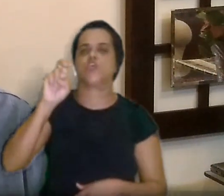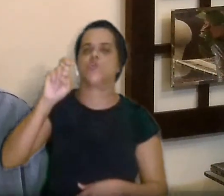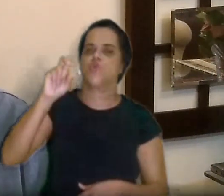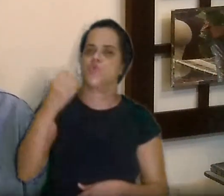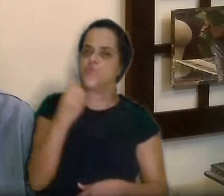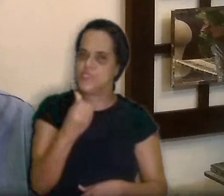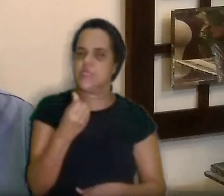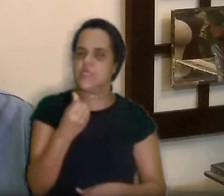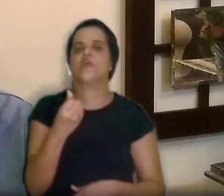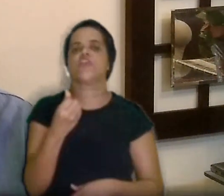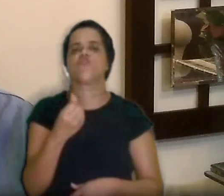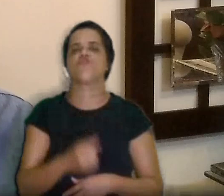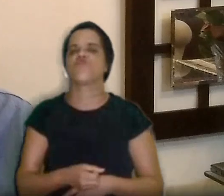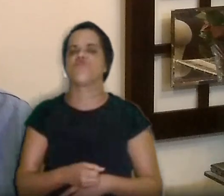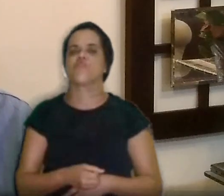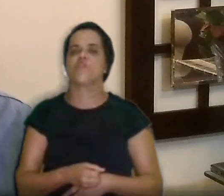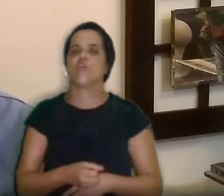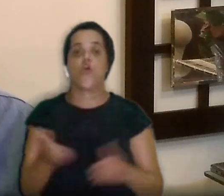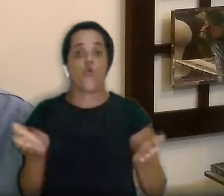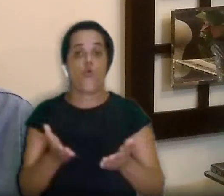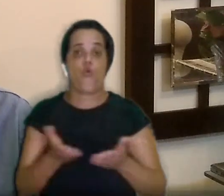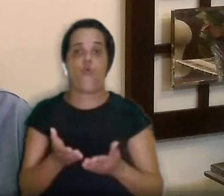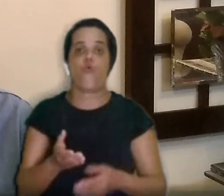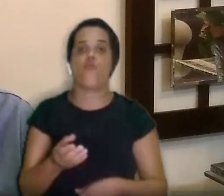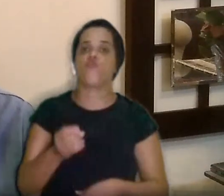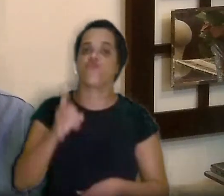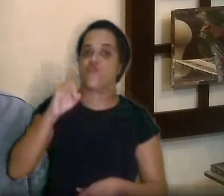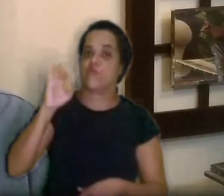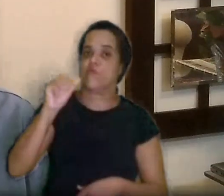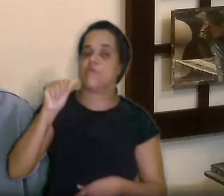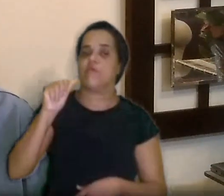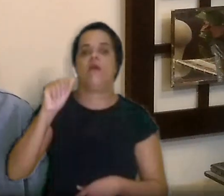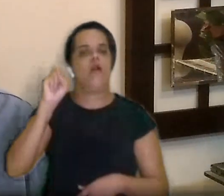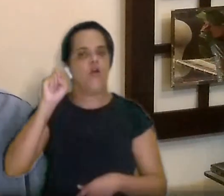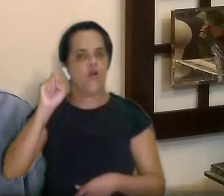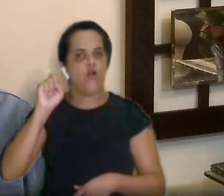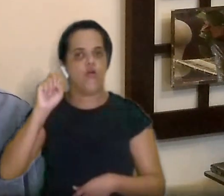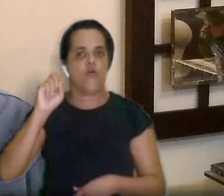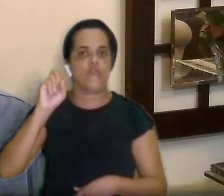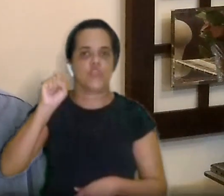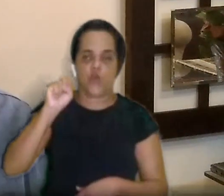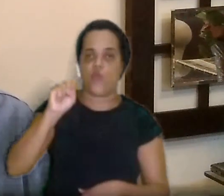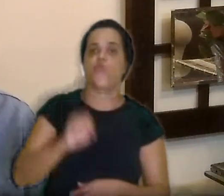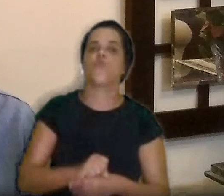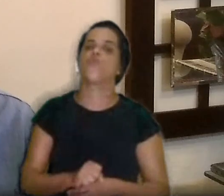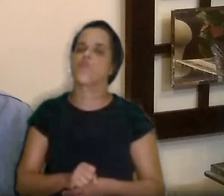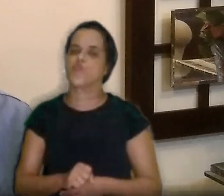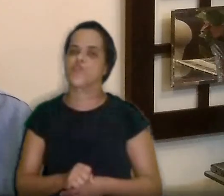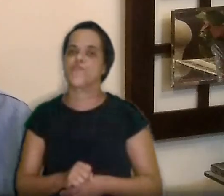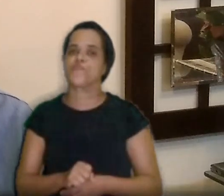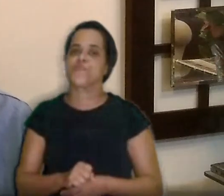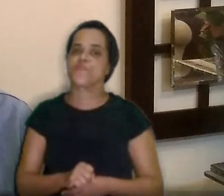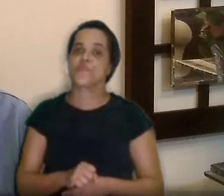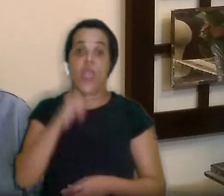a irmã Ivete Correia. Hoje é o aniversário da nossa irmã Conceição Lucas. E amanhã, Dia das Mulheres, o nosso parabéns